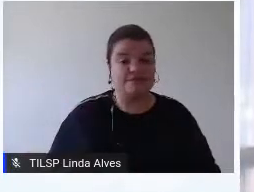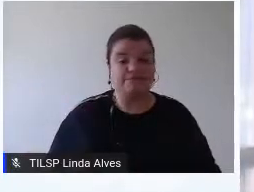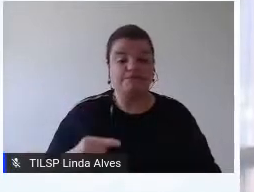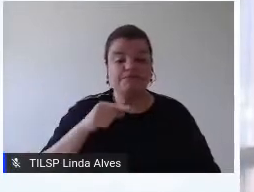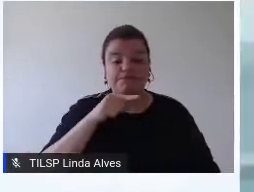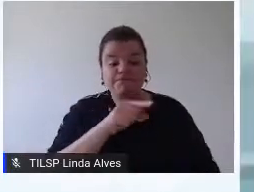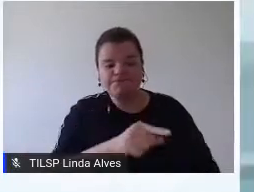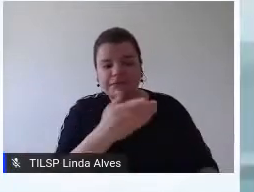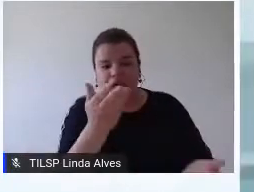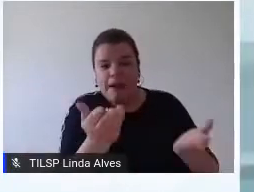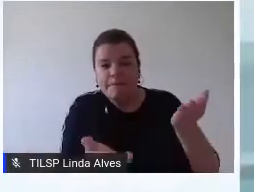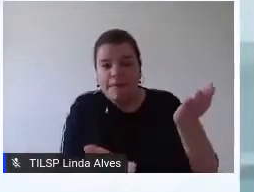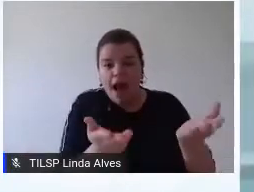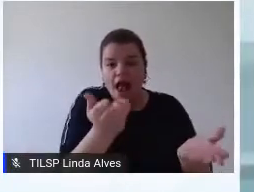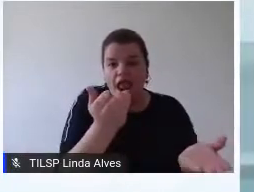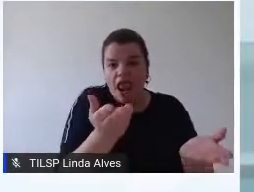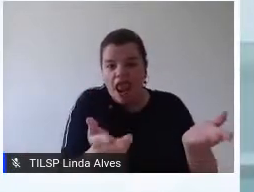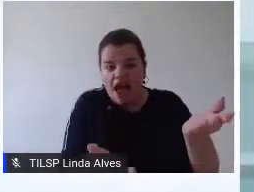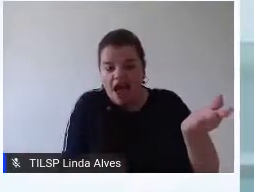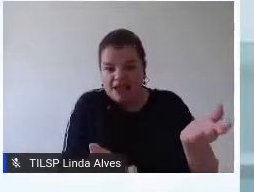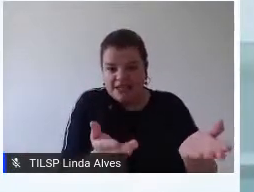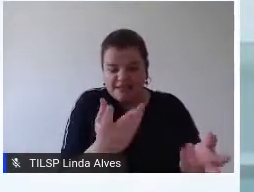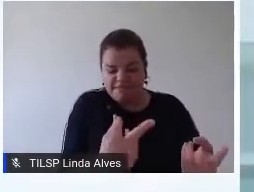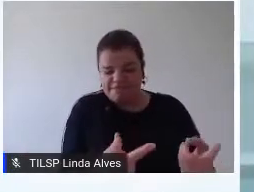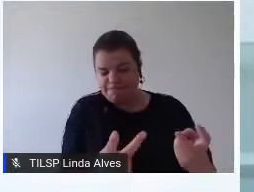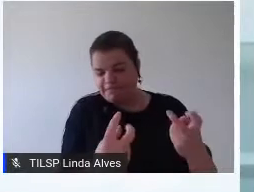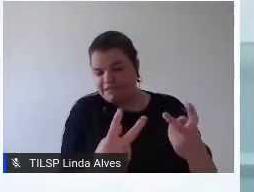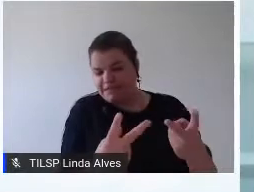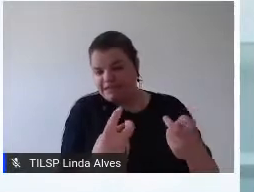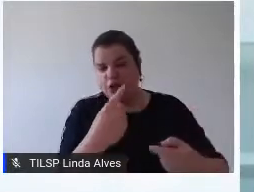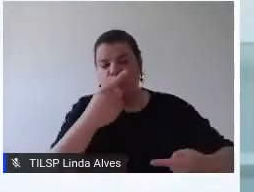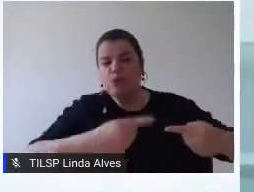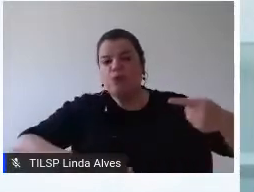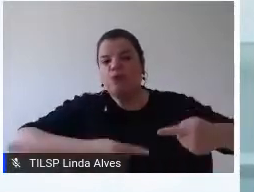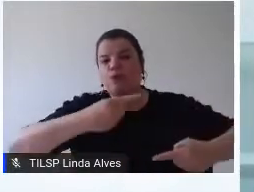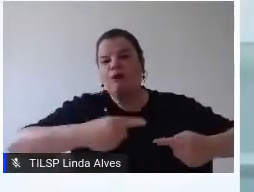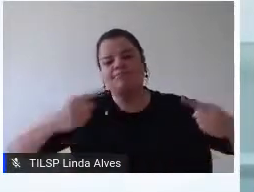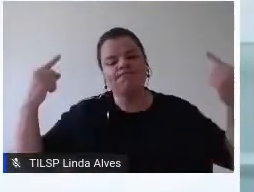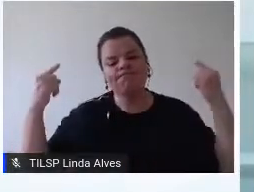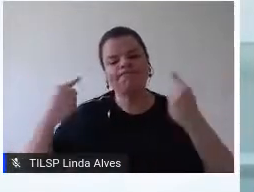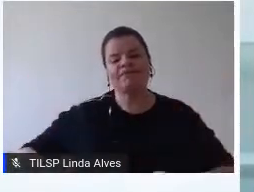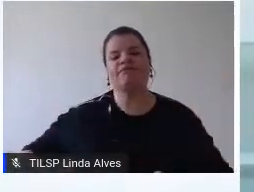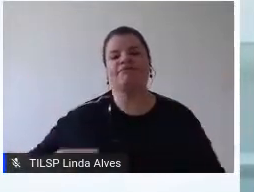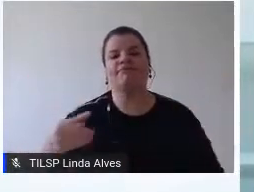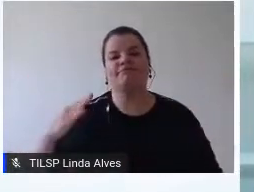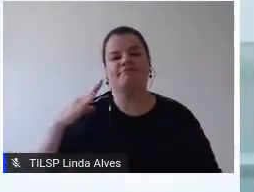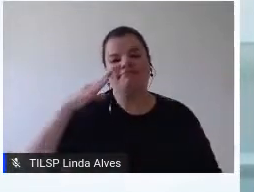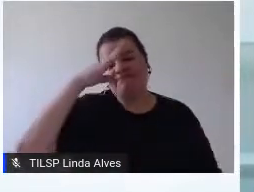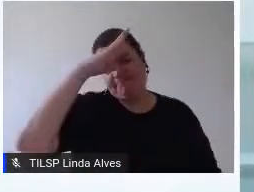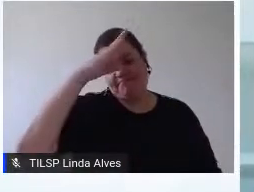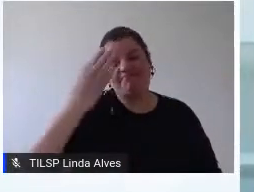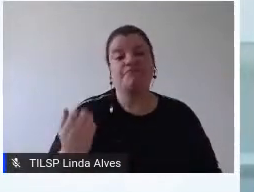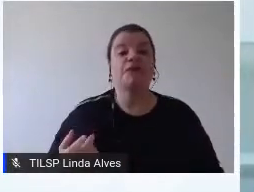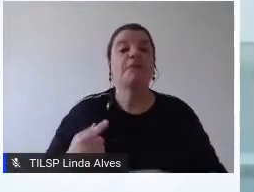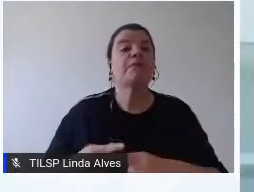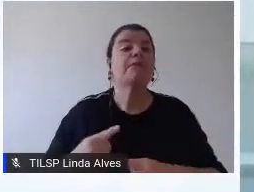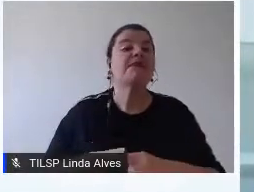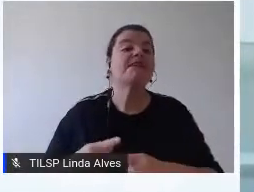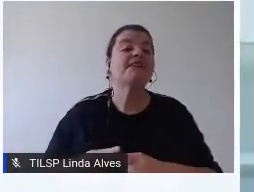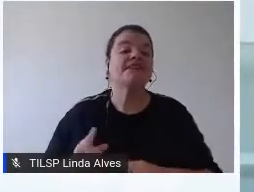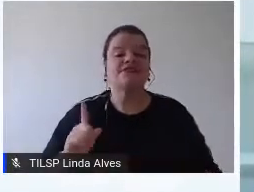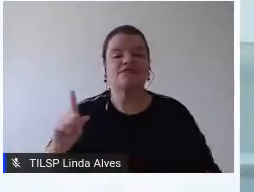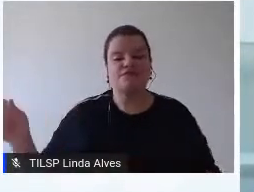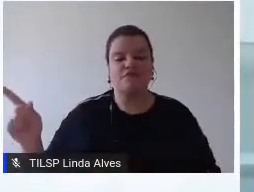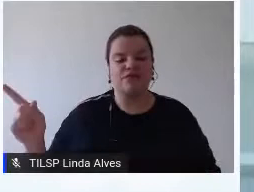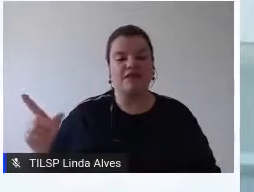dessa balança nesse debate, efetivamente, vai ser a oposição, porque o candidato do governo, o